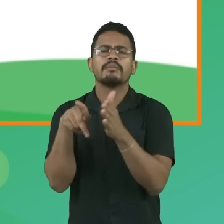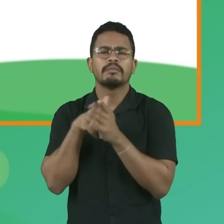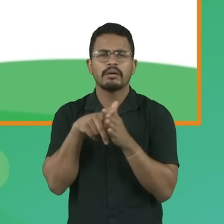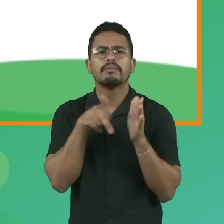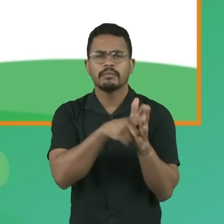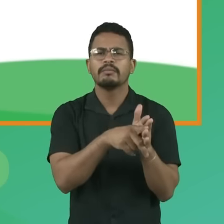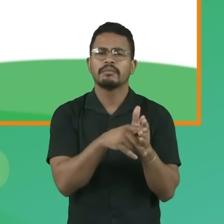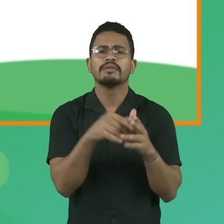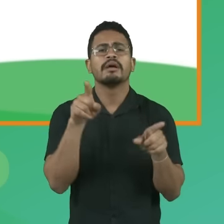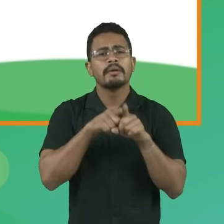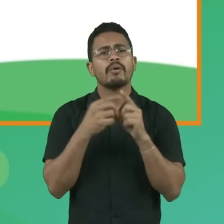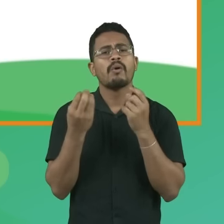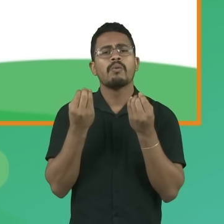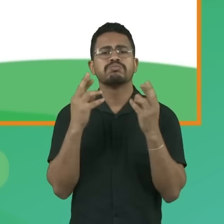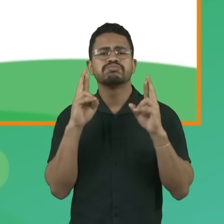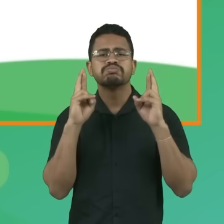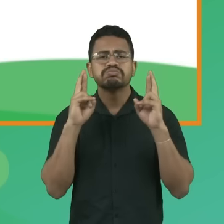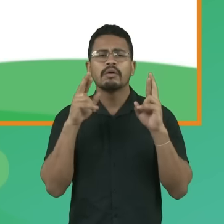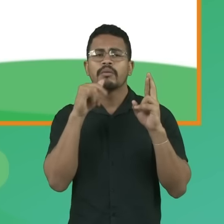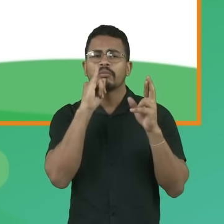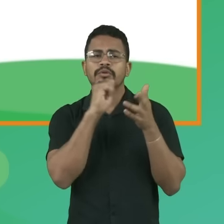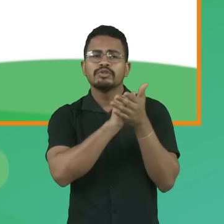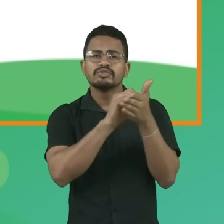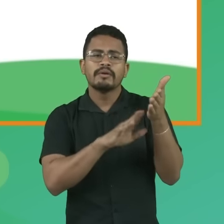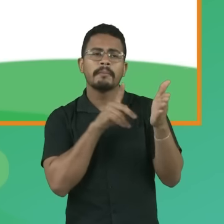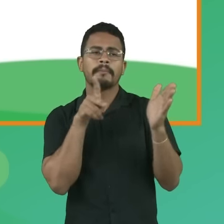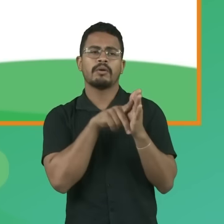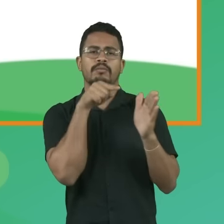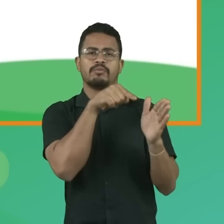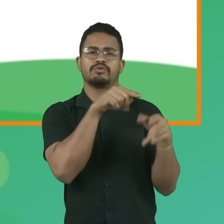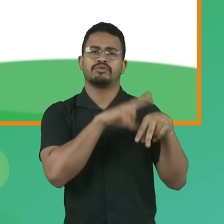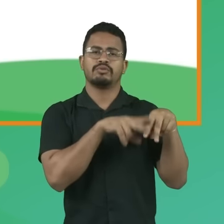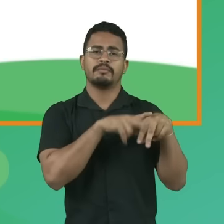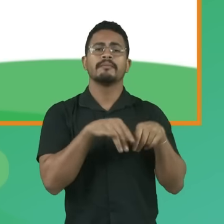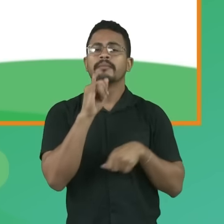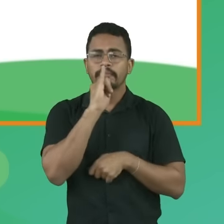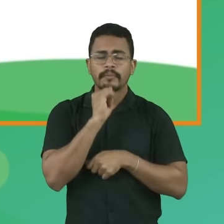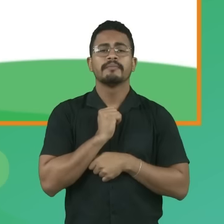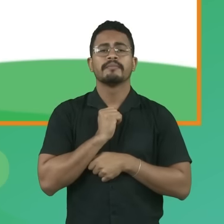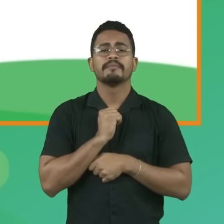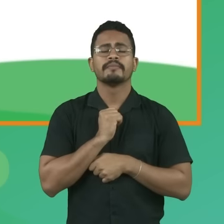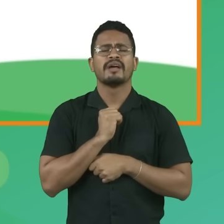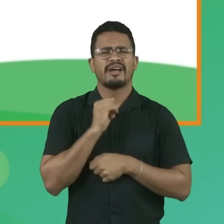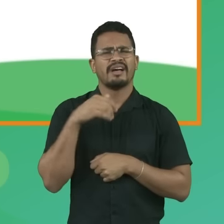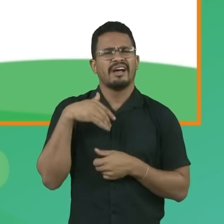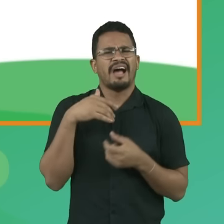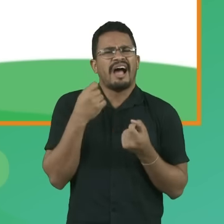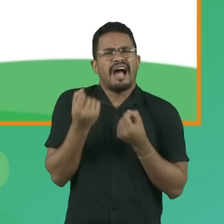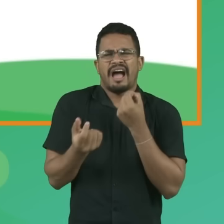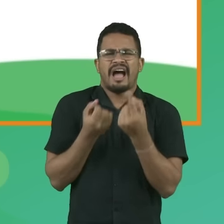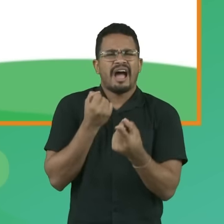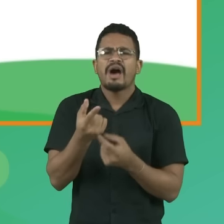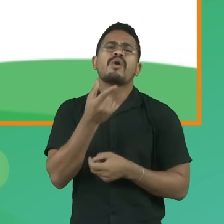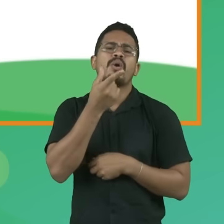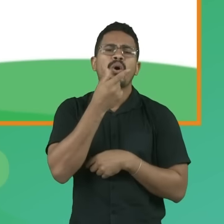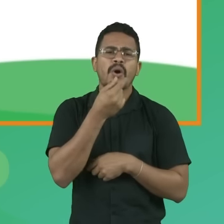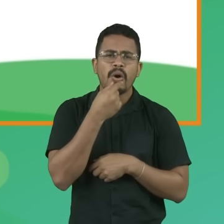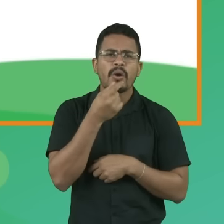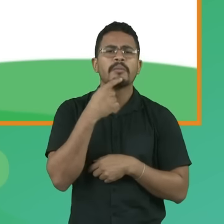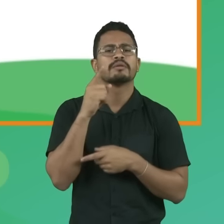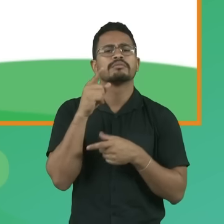expectativas sobre as quais atividades devem ser desempenhadas. Por exemplo, ainda é muito raro a gente ver homens que trabalham como